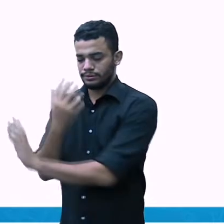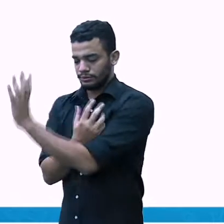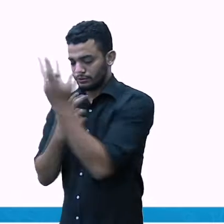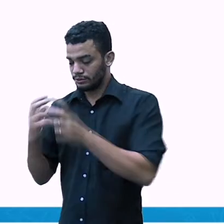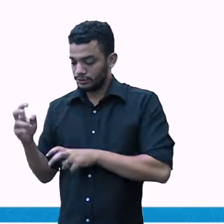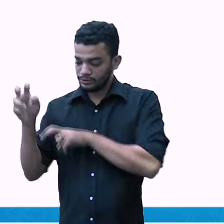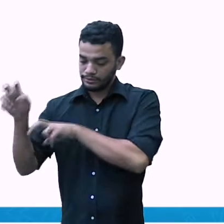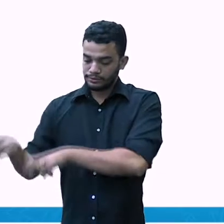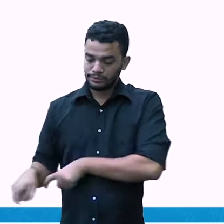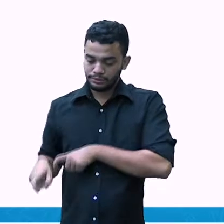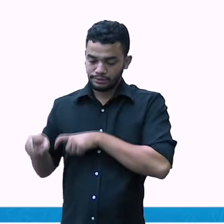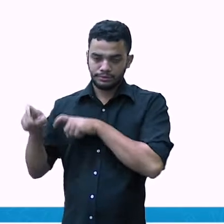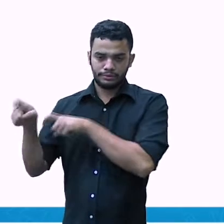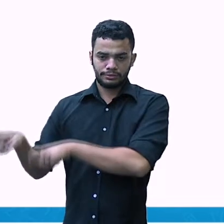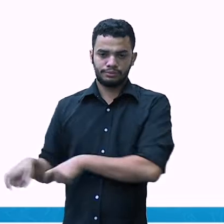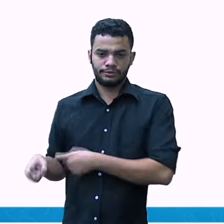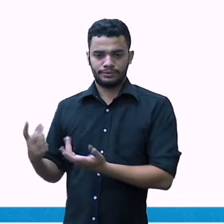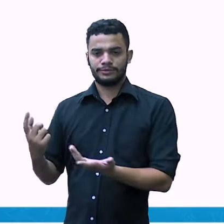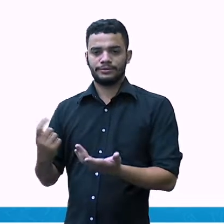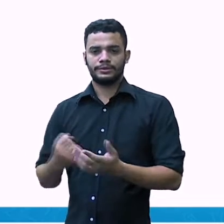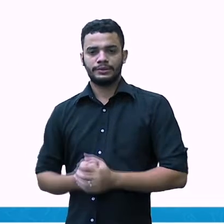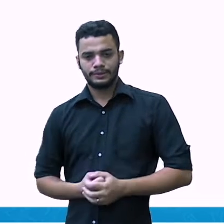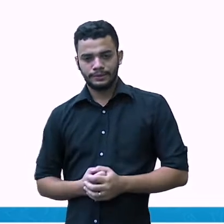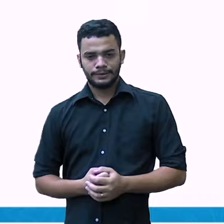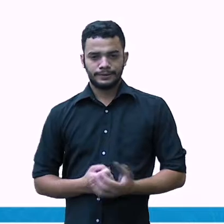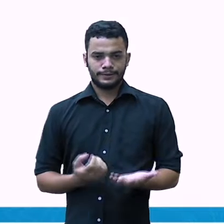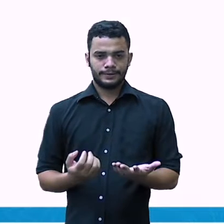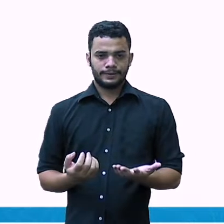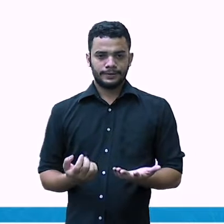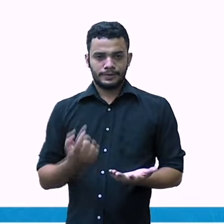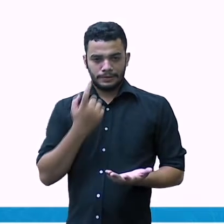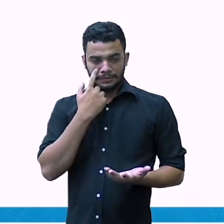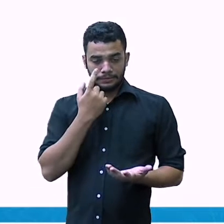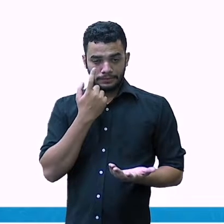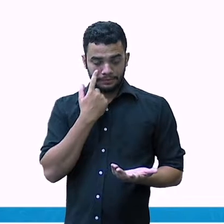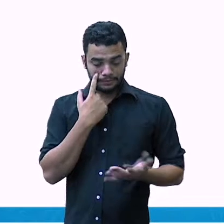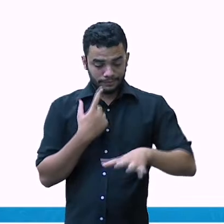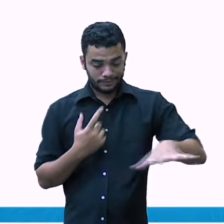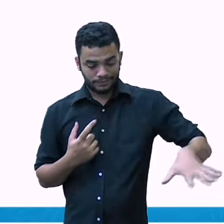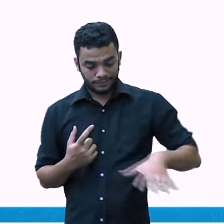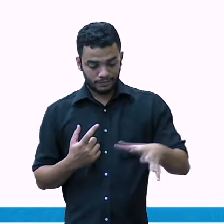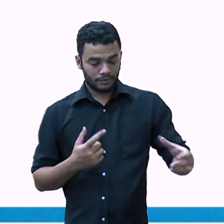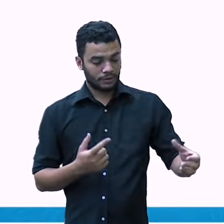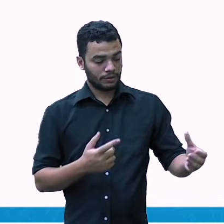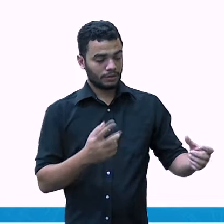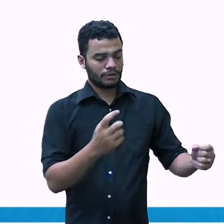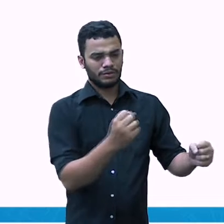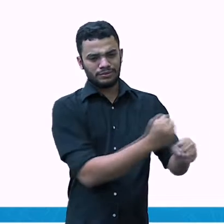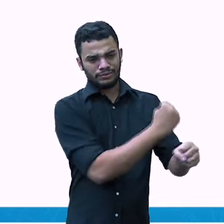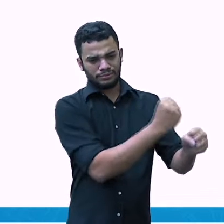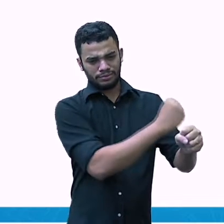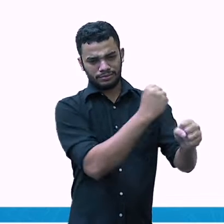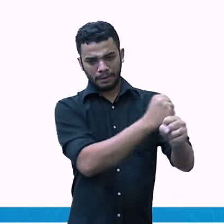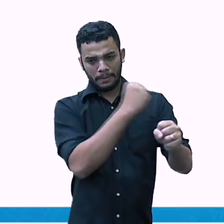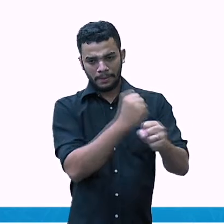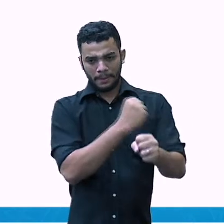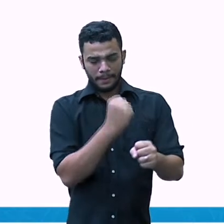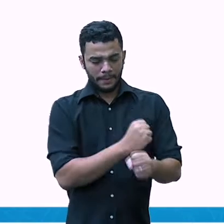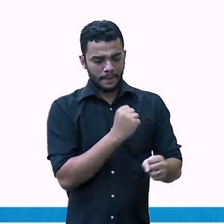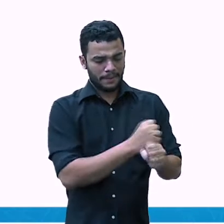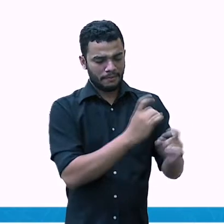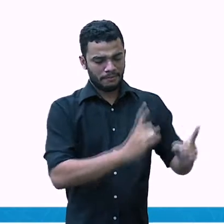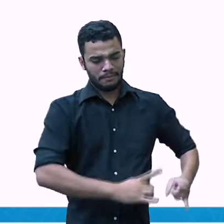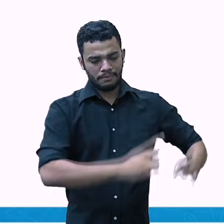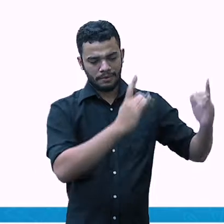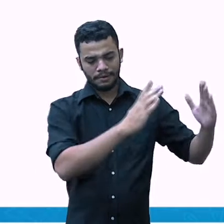sobre cidades, que é a zona urbana. Então, nós podemos observar neste